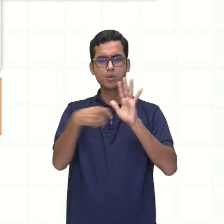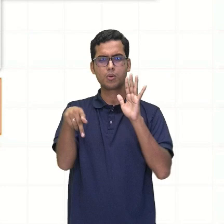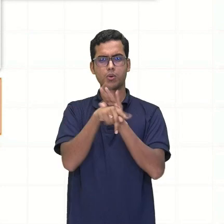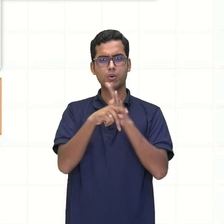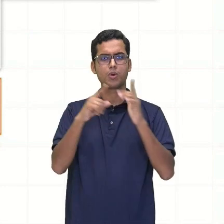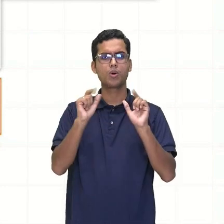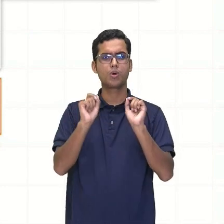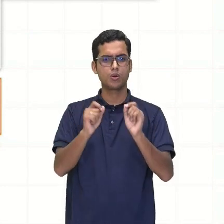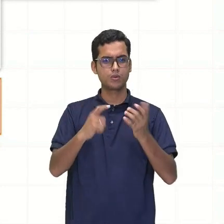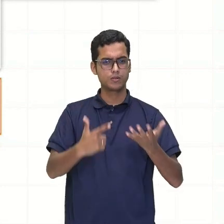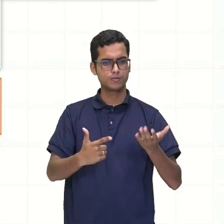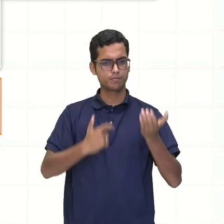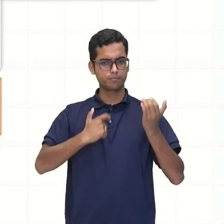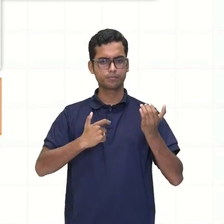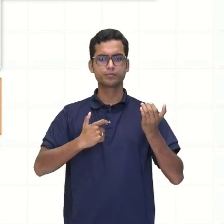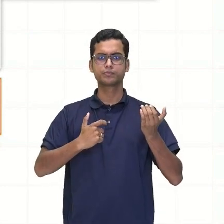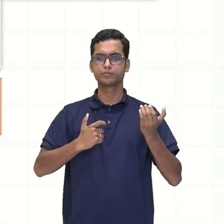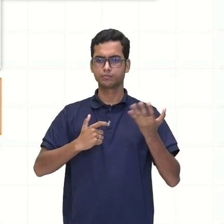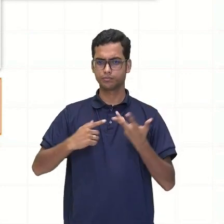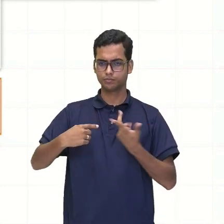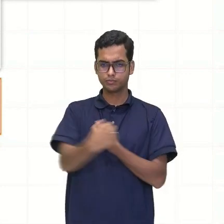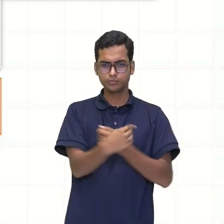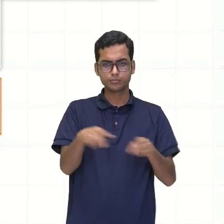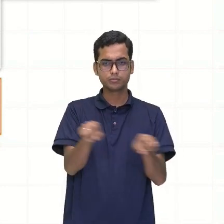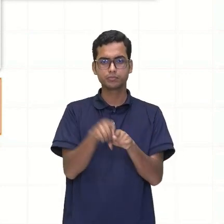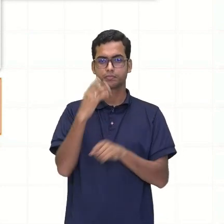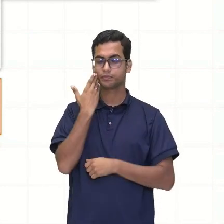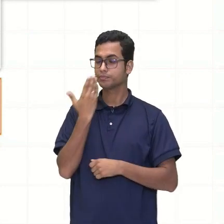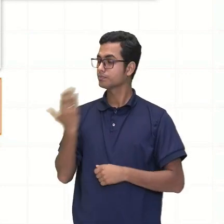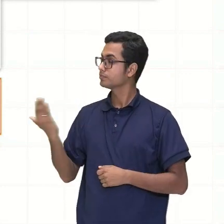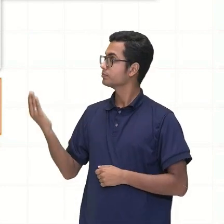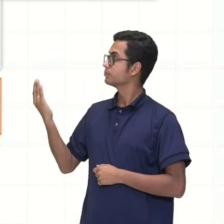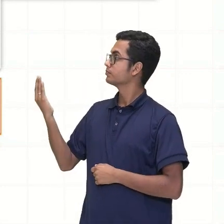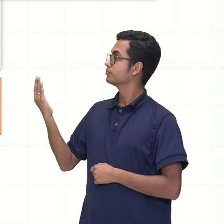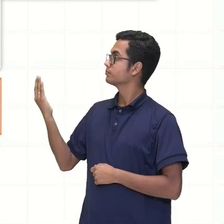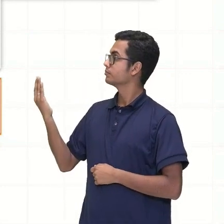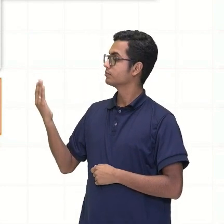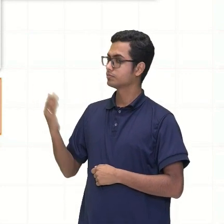imagens aqui do lado, certo? Vocês podem observar aqui?